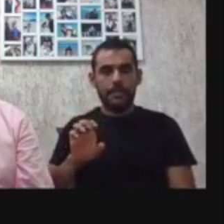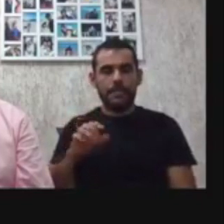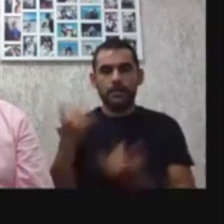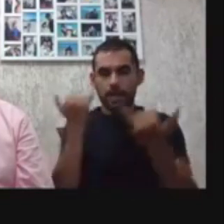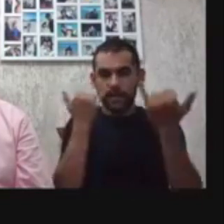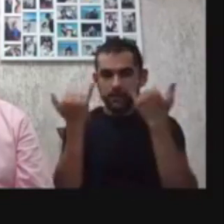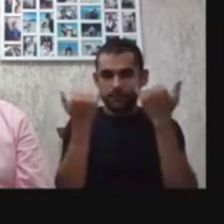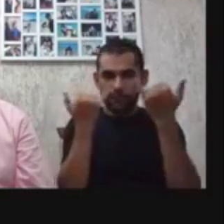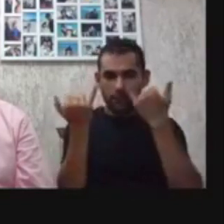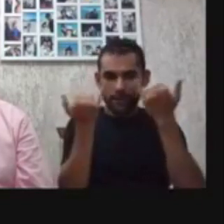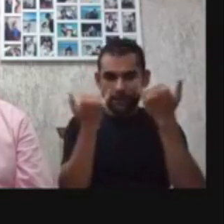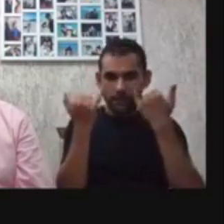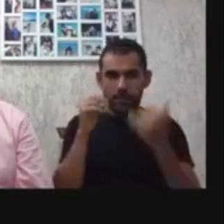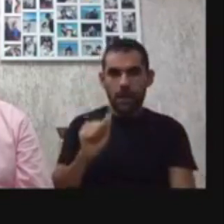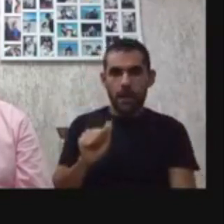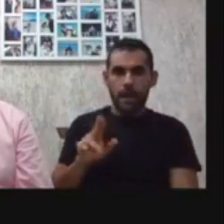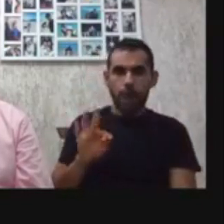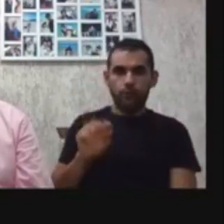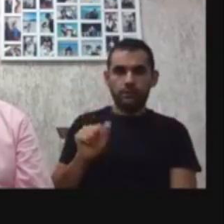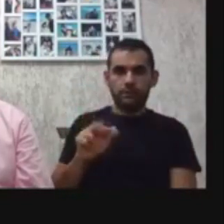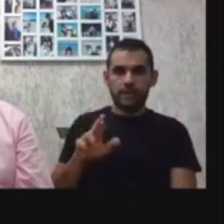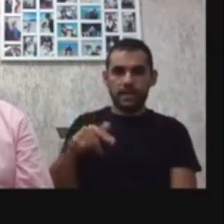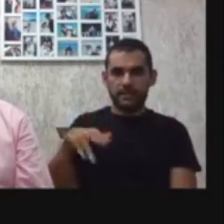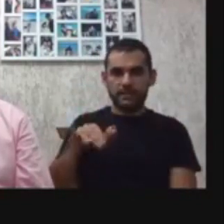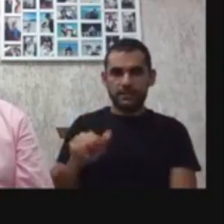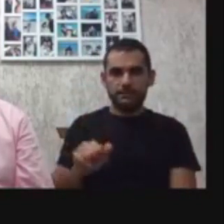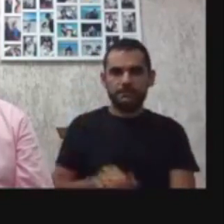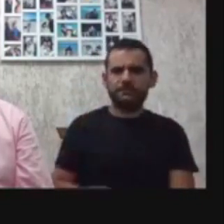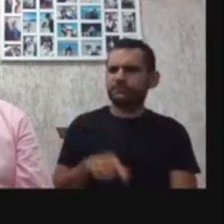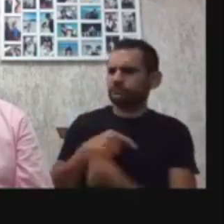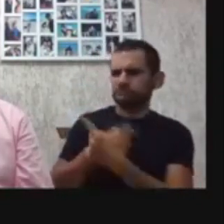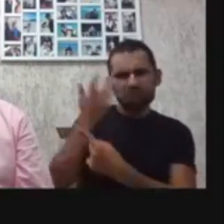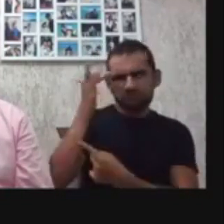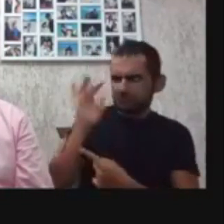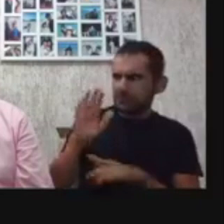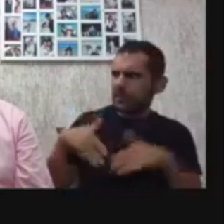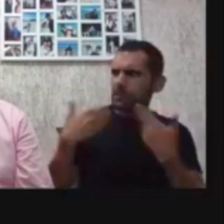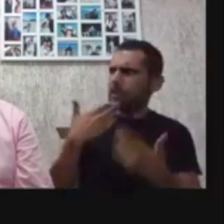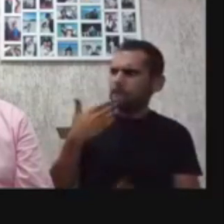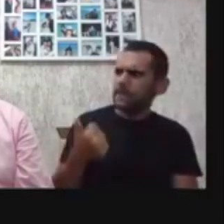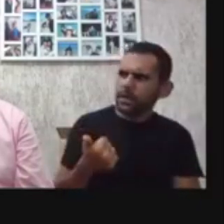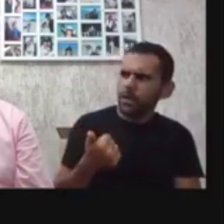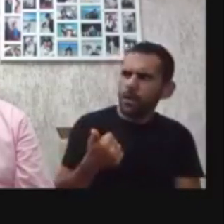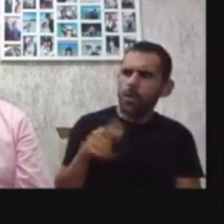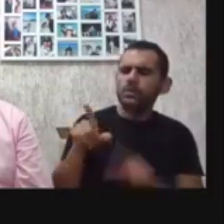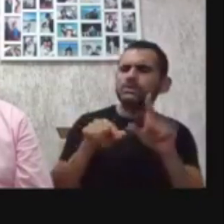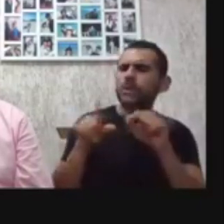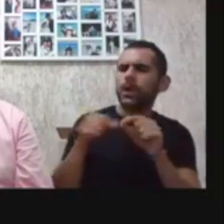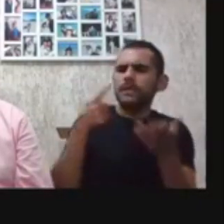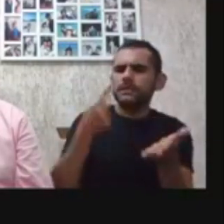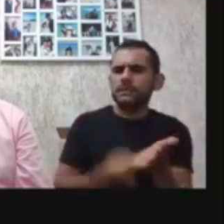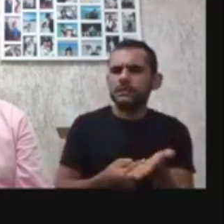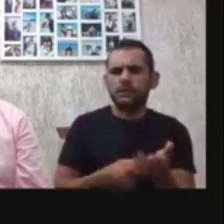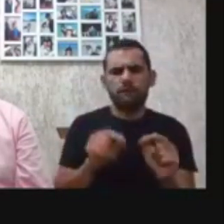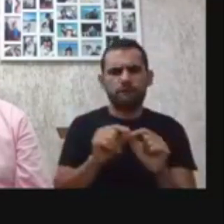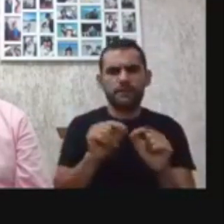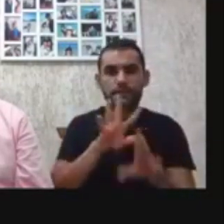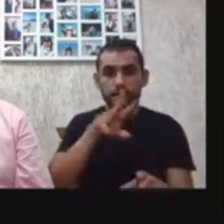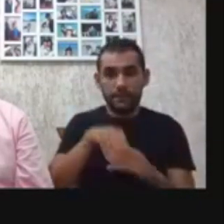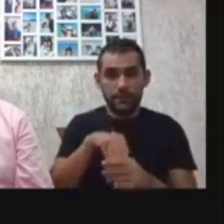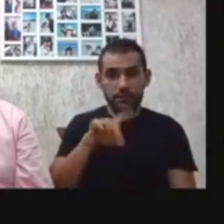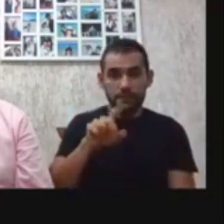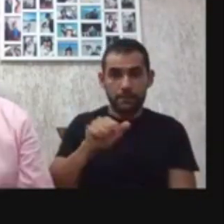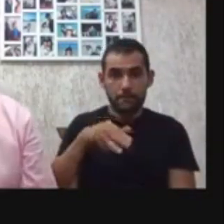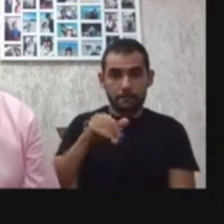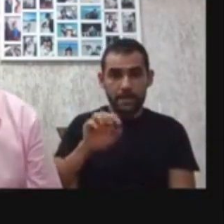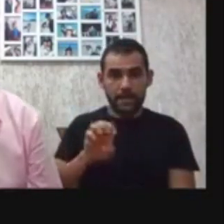informações sobre a autarquia. Hoje o senhor, então, não sabe qual é a melhor decisão para ser feita dentro do Damai, é isso?